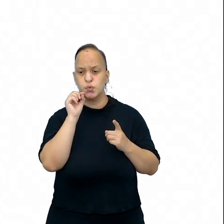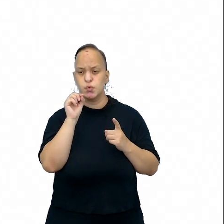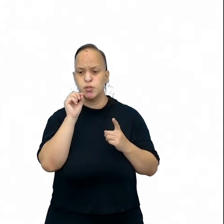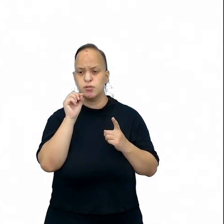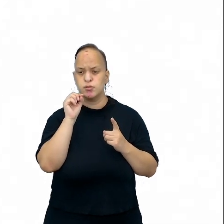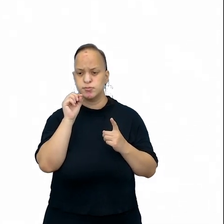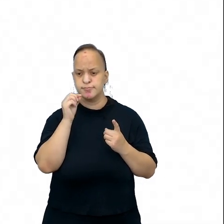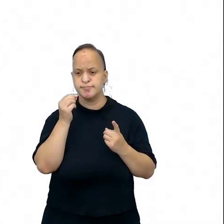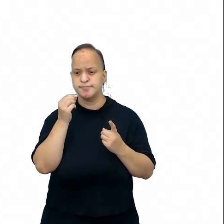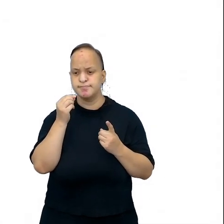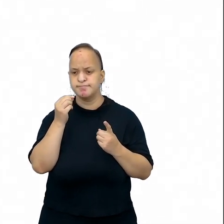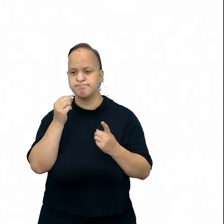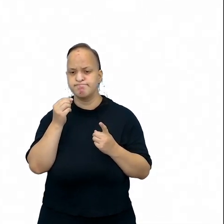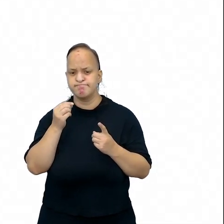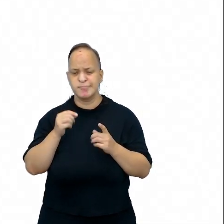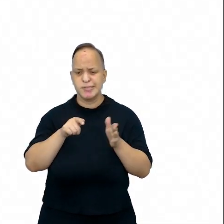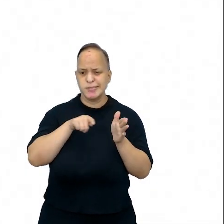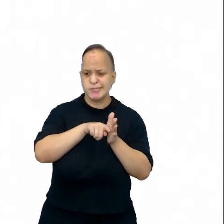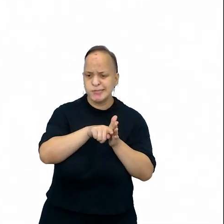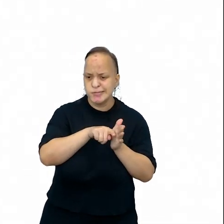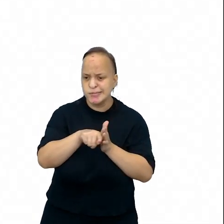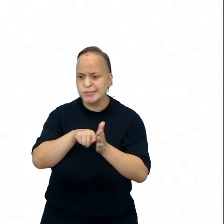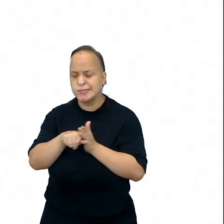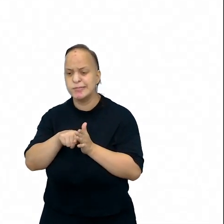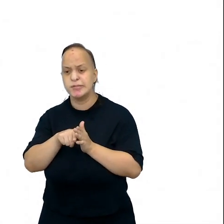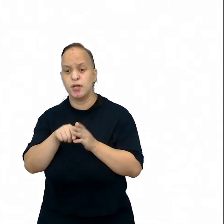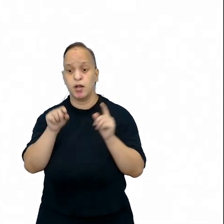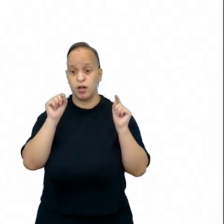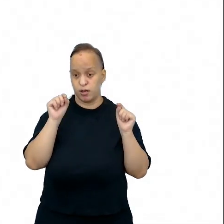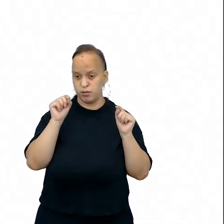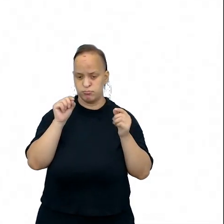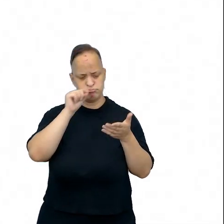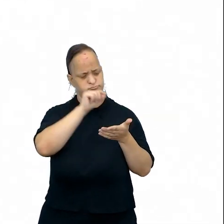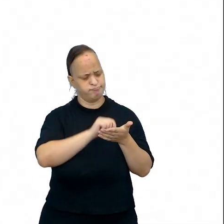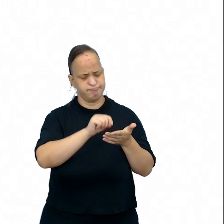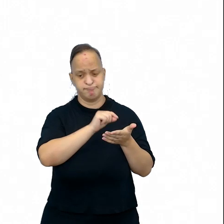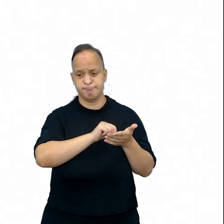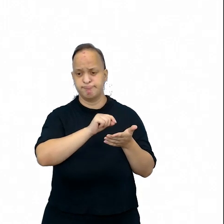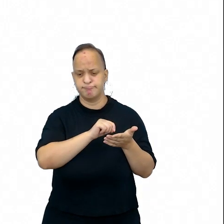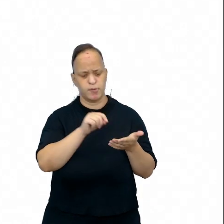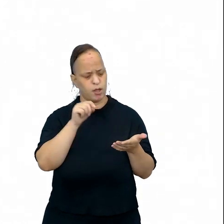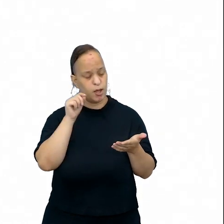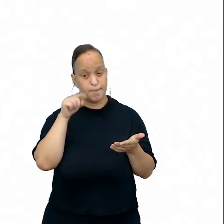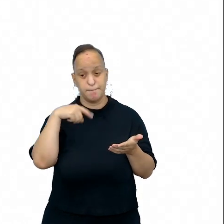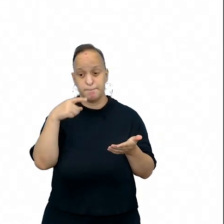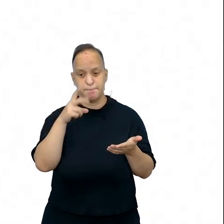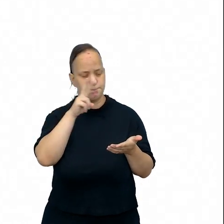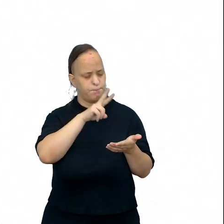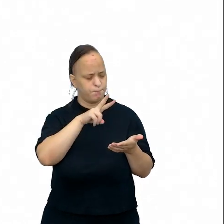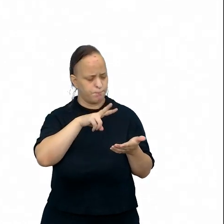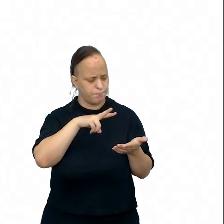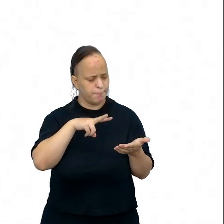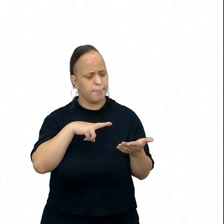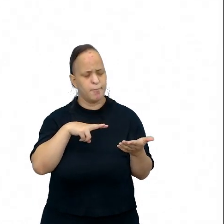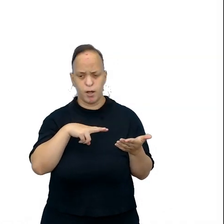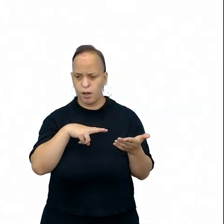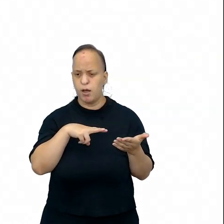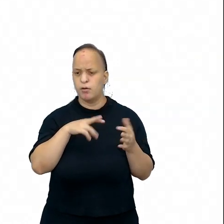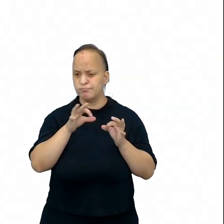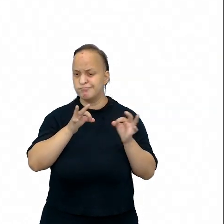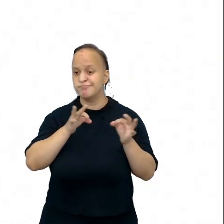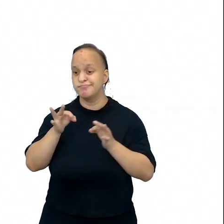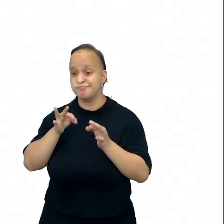de conhecimento específico. Então, isso também é muito relevante para que ele já tenha em mãos tudo aquilo quando ele está no planejamento